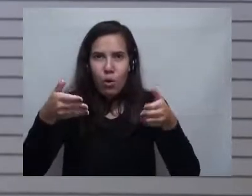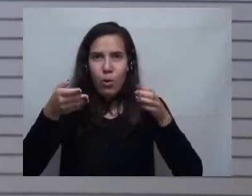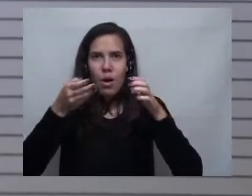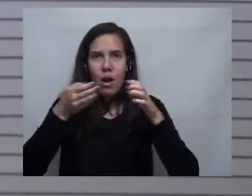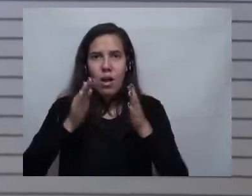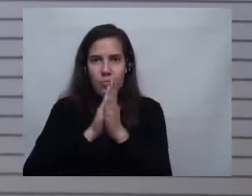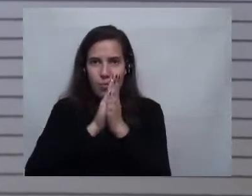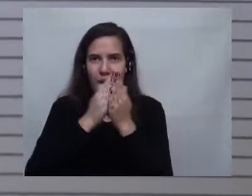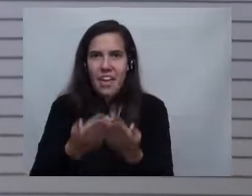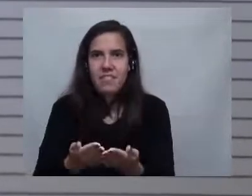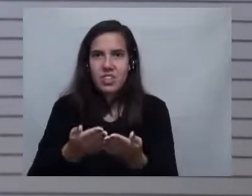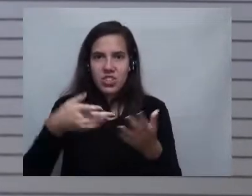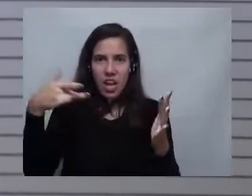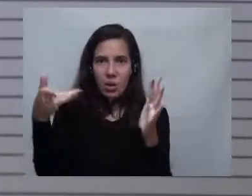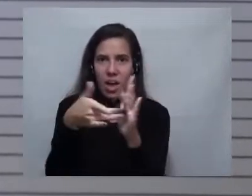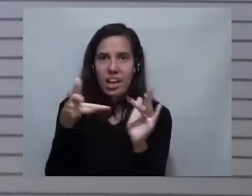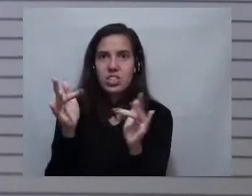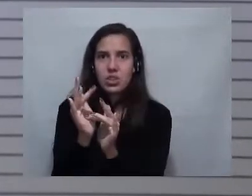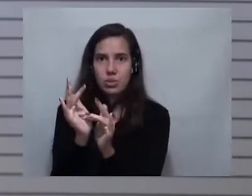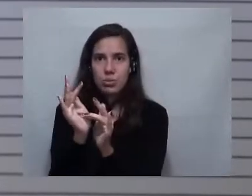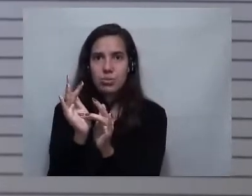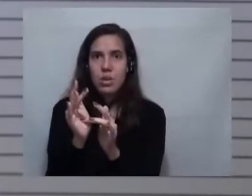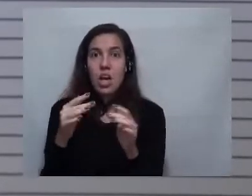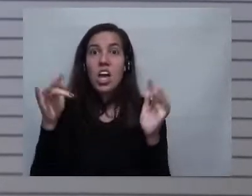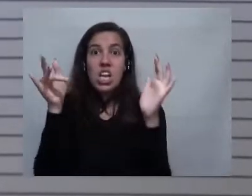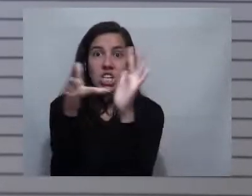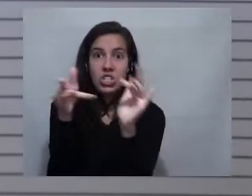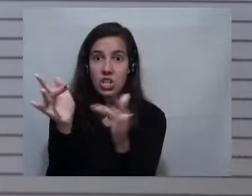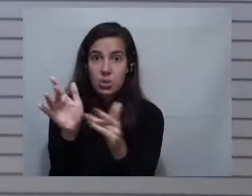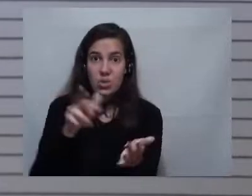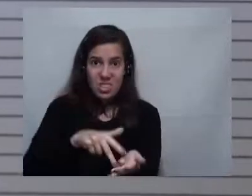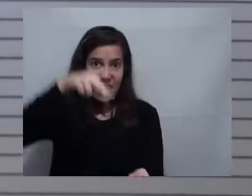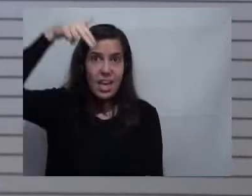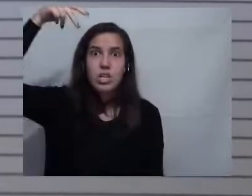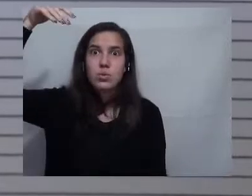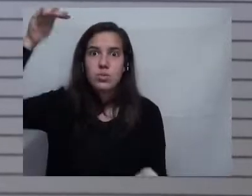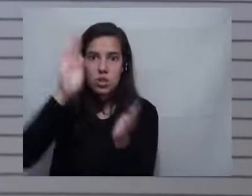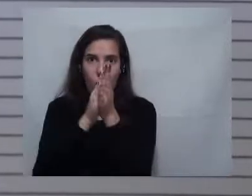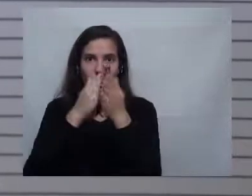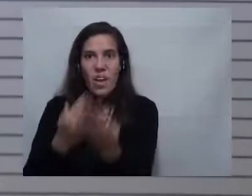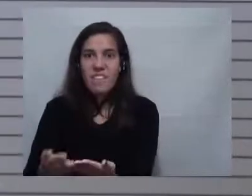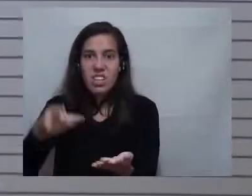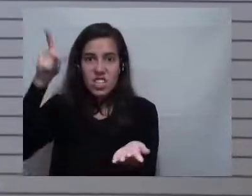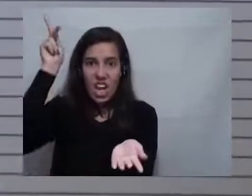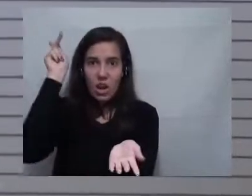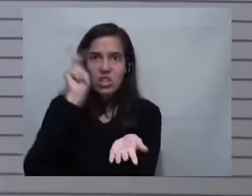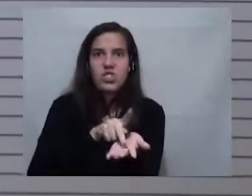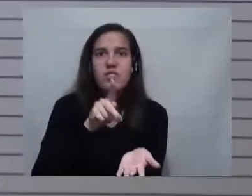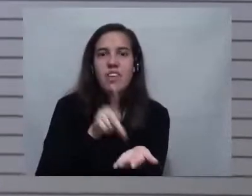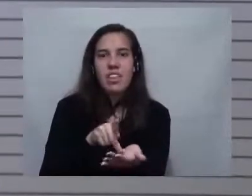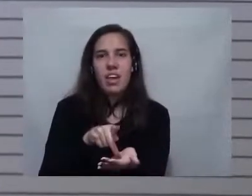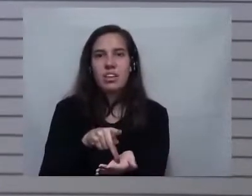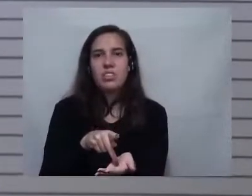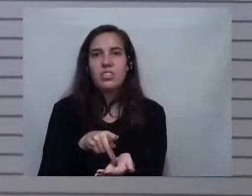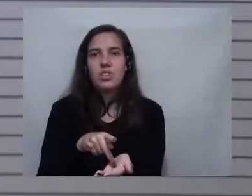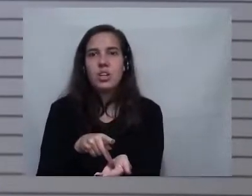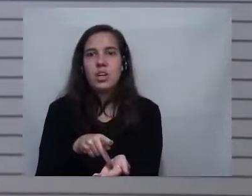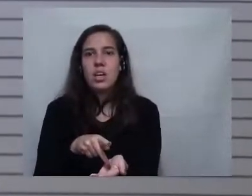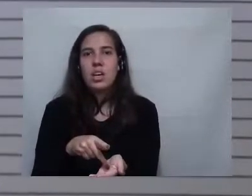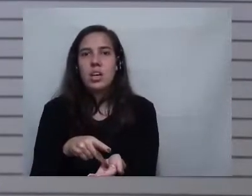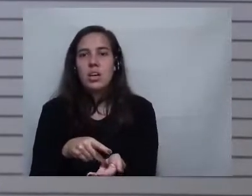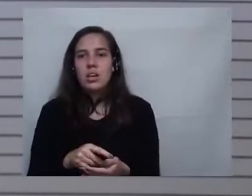não tivesse ressuscitado a nossa pregação seria Van a gente não estaria aqui não teria condição de estar